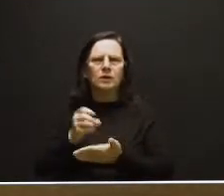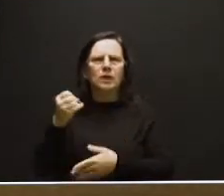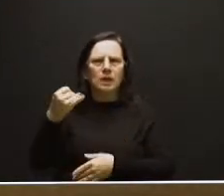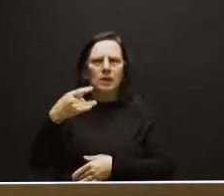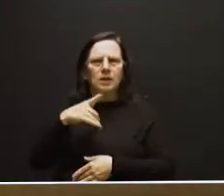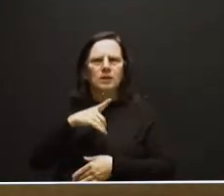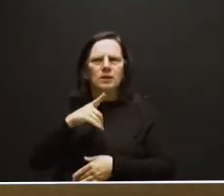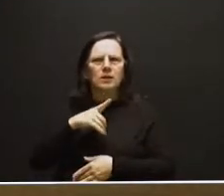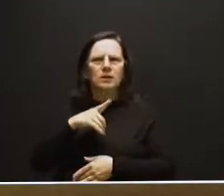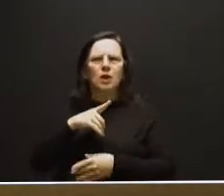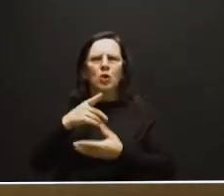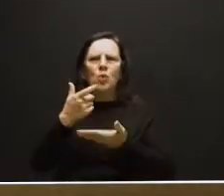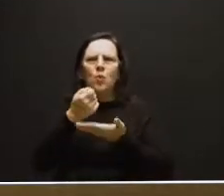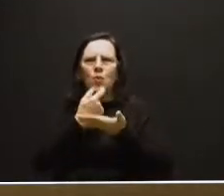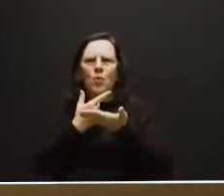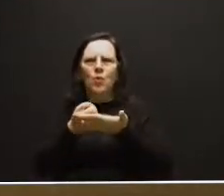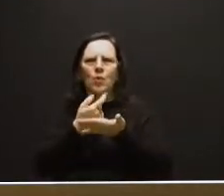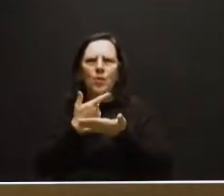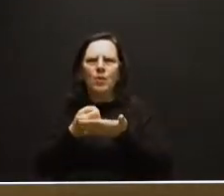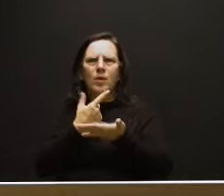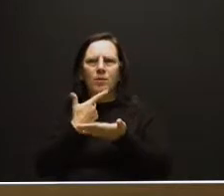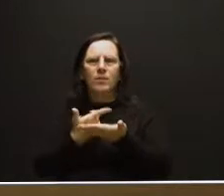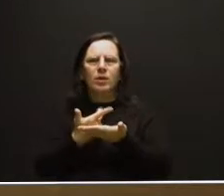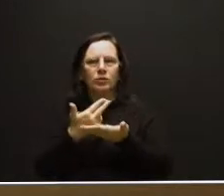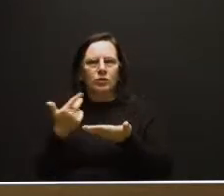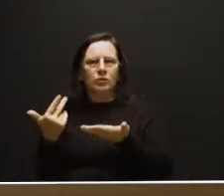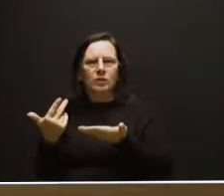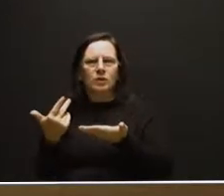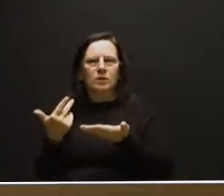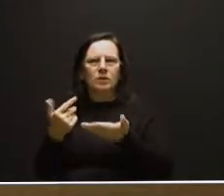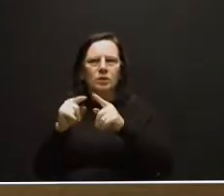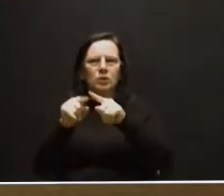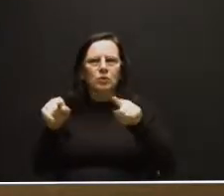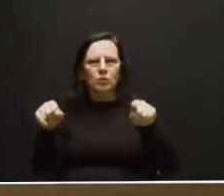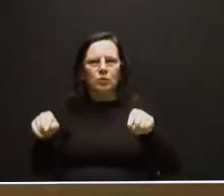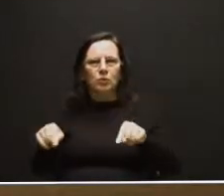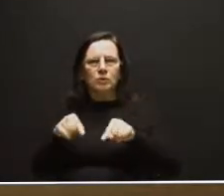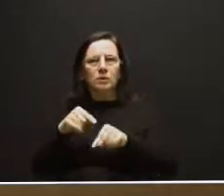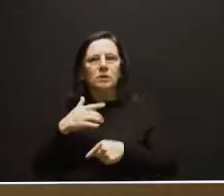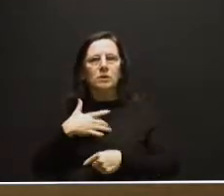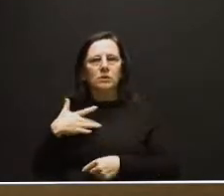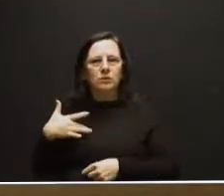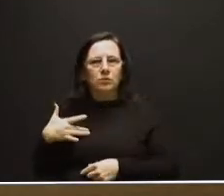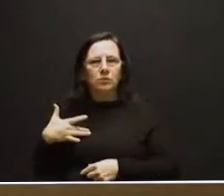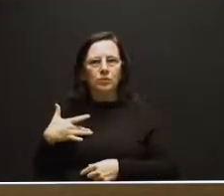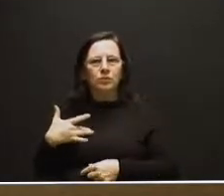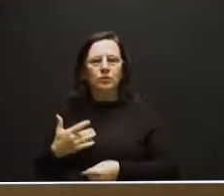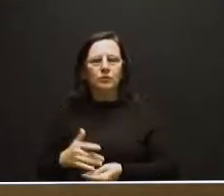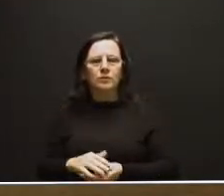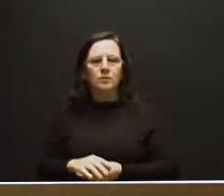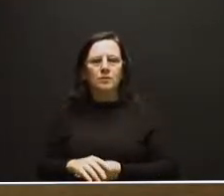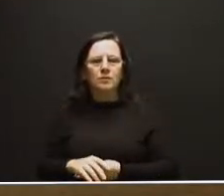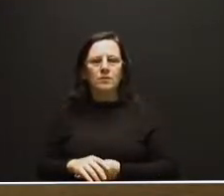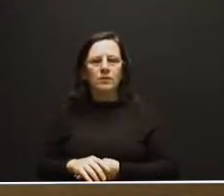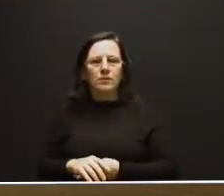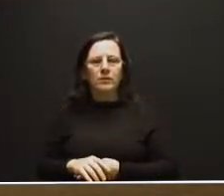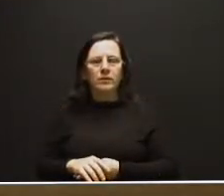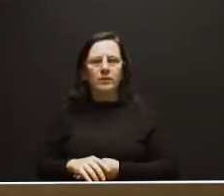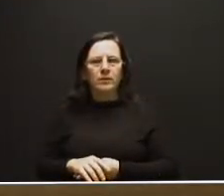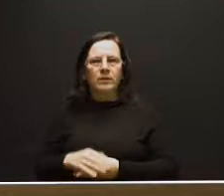remédio ea o que for dentro da área da saúde essa é a melhor maneira